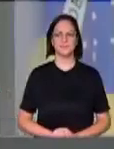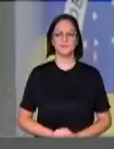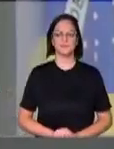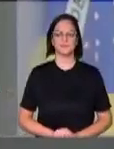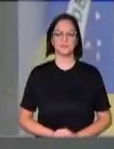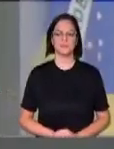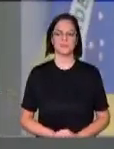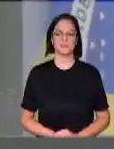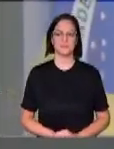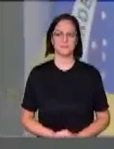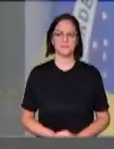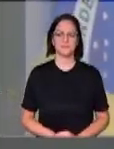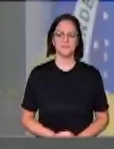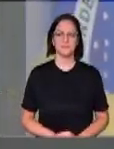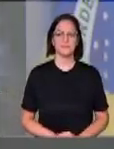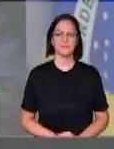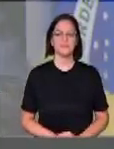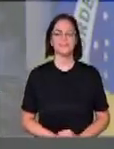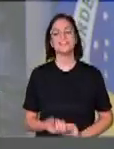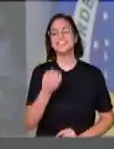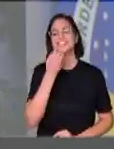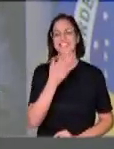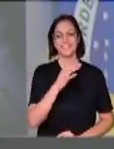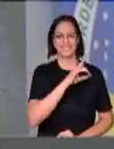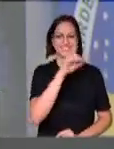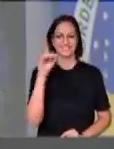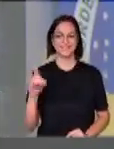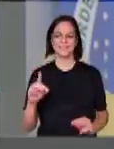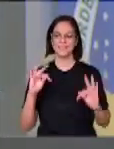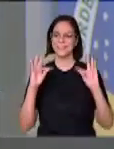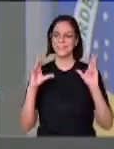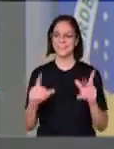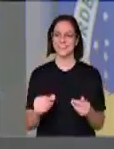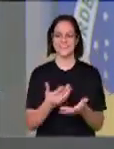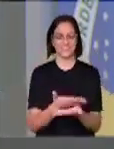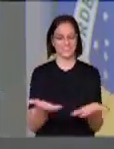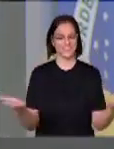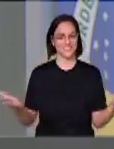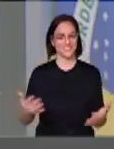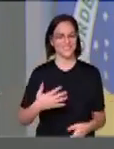queria inicialmente dar o meu bom dia a todas e todos aqui do púlpito